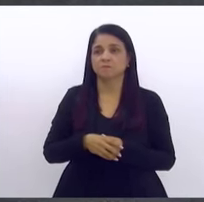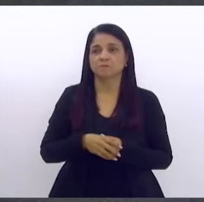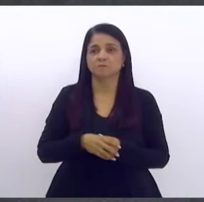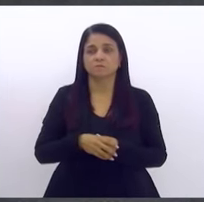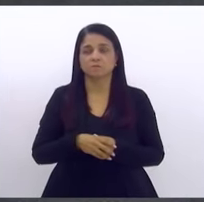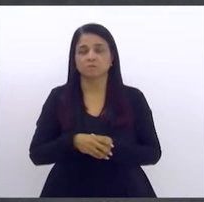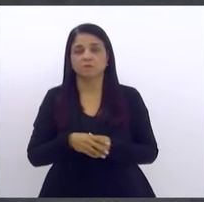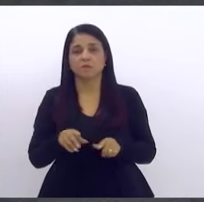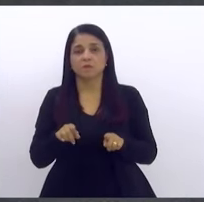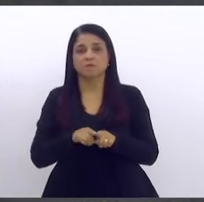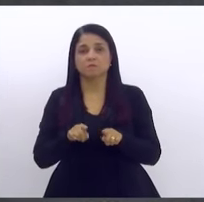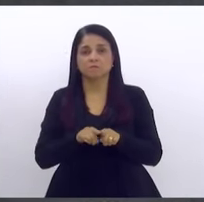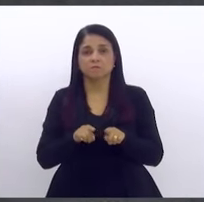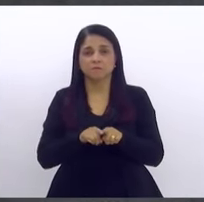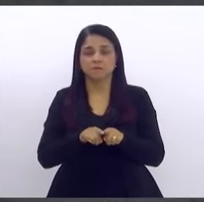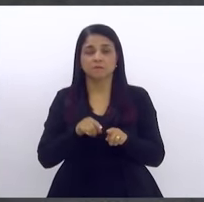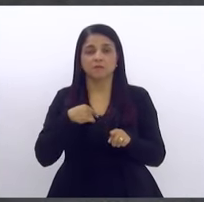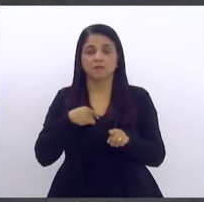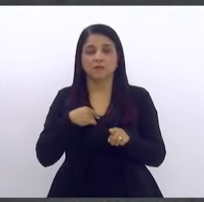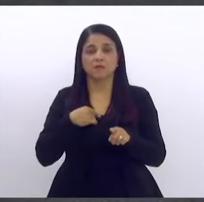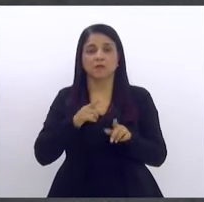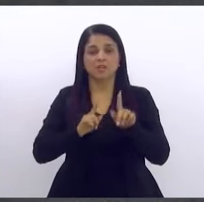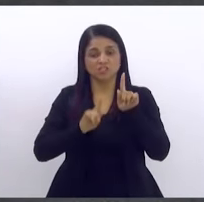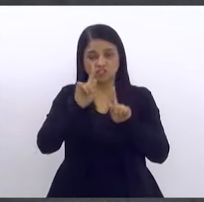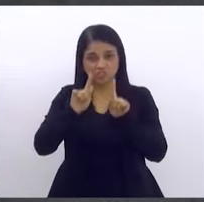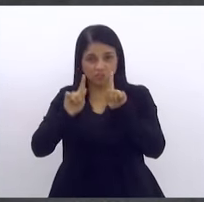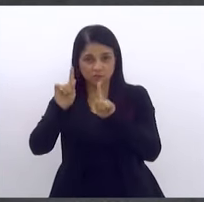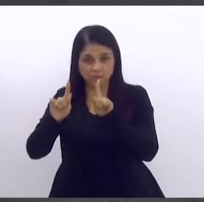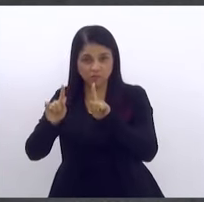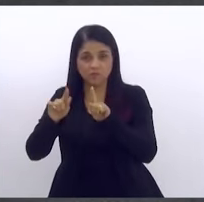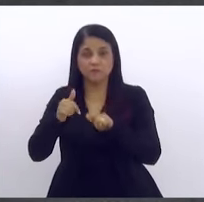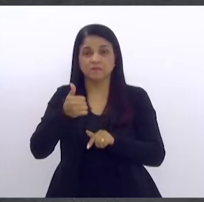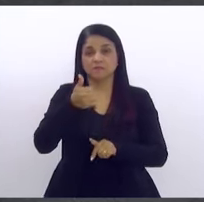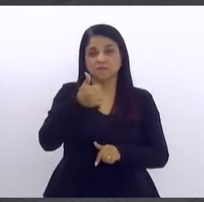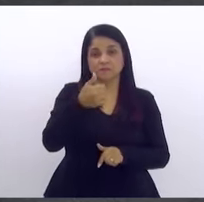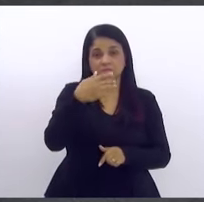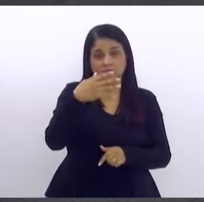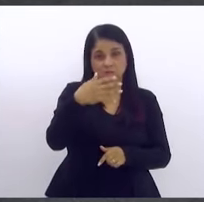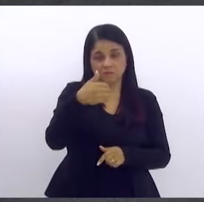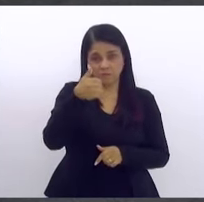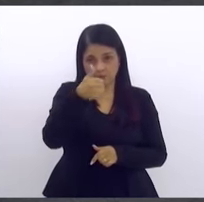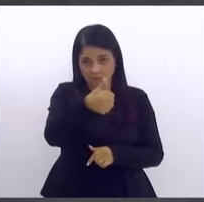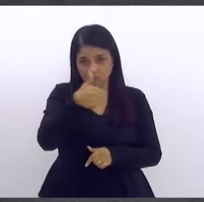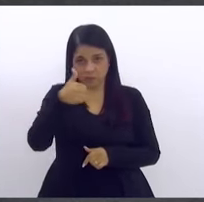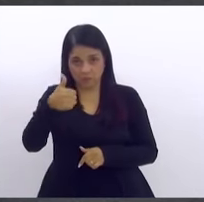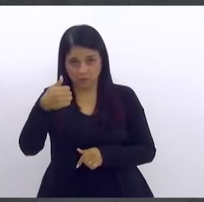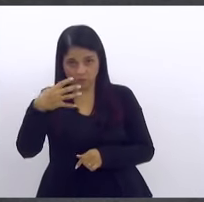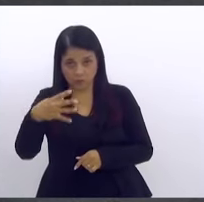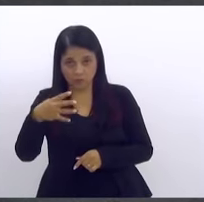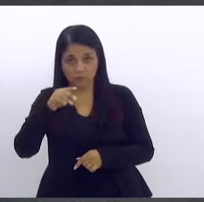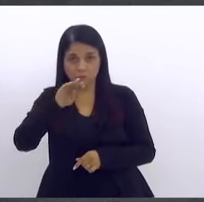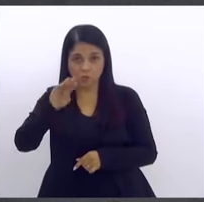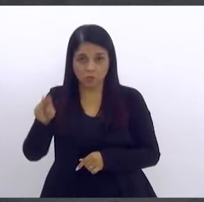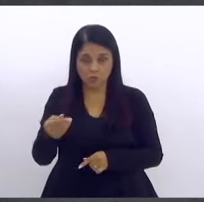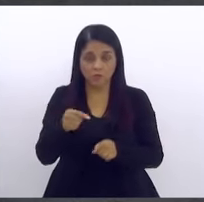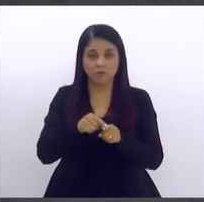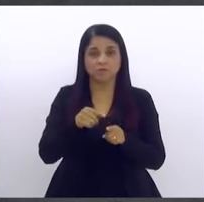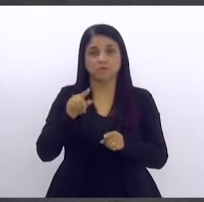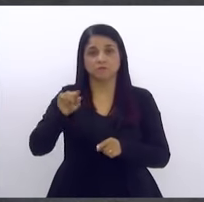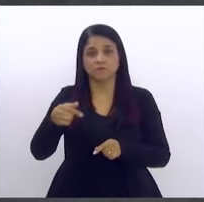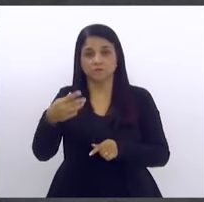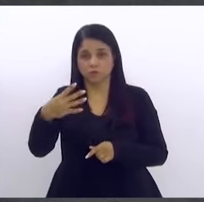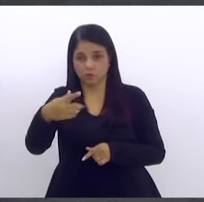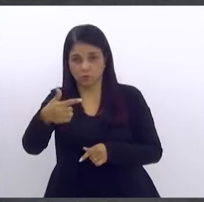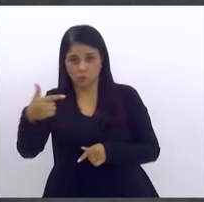está colocada a estimativa da renúncia. 114 milhões em 24, 119 em